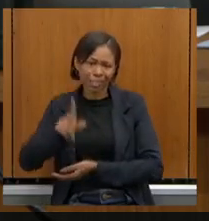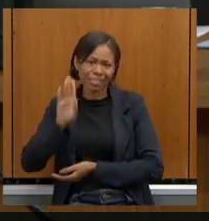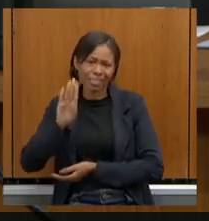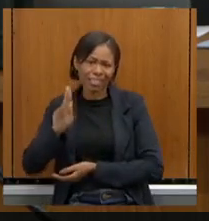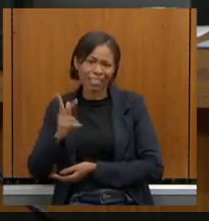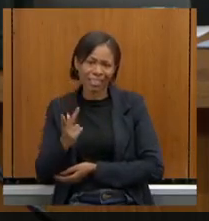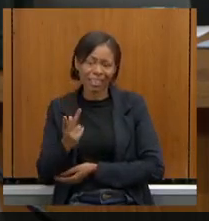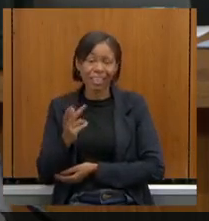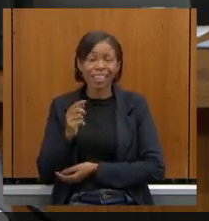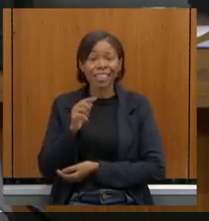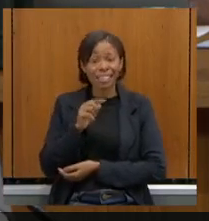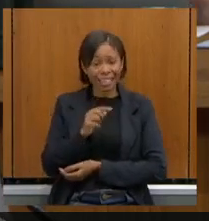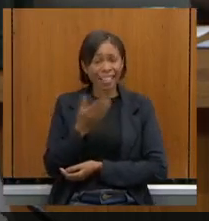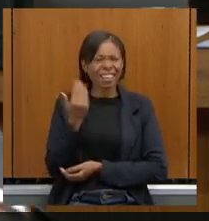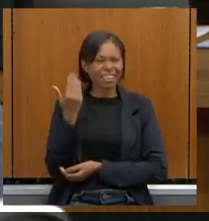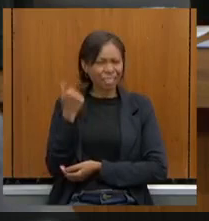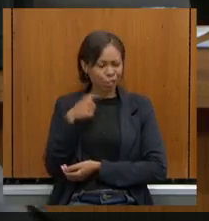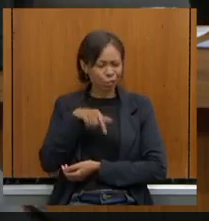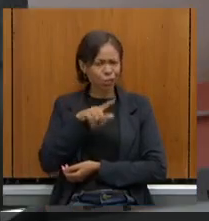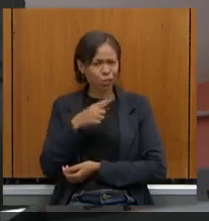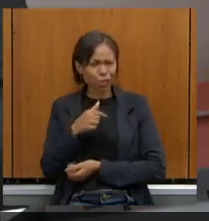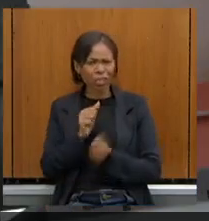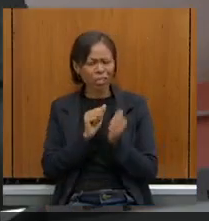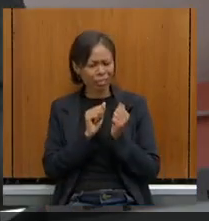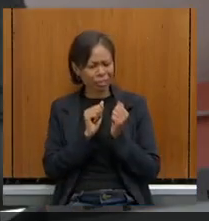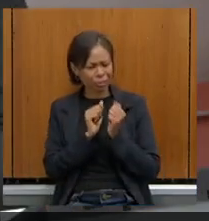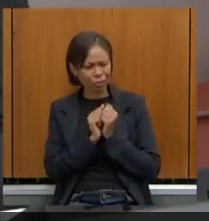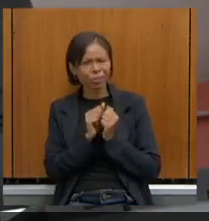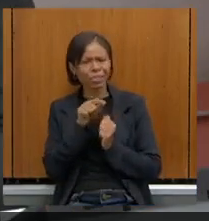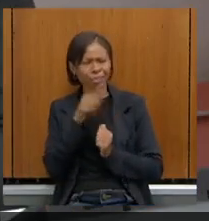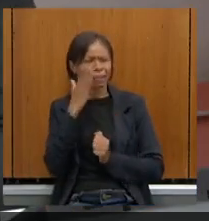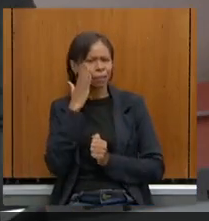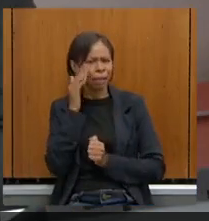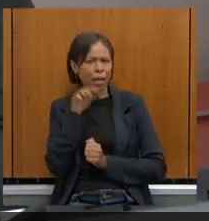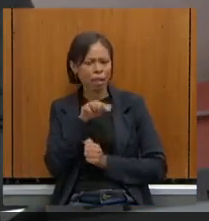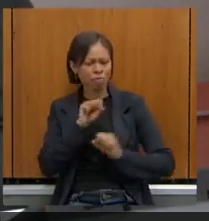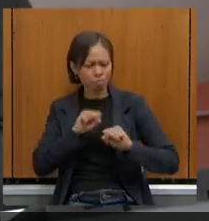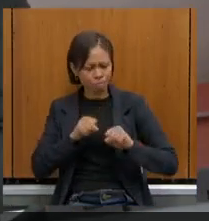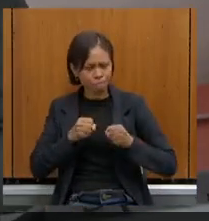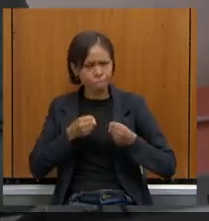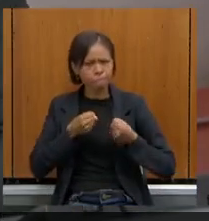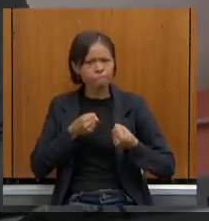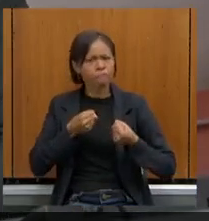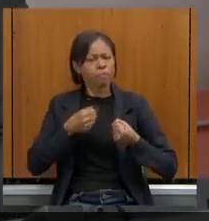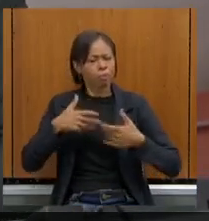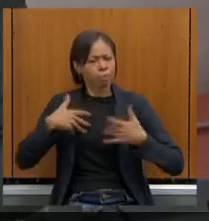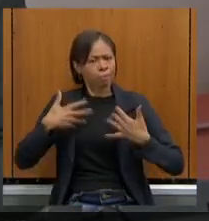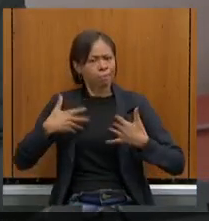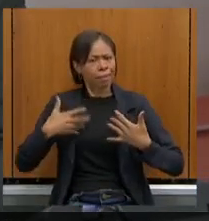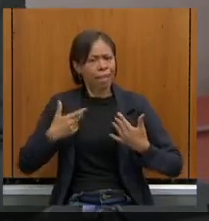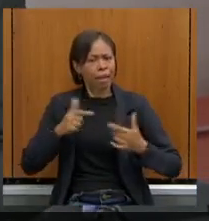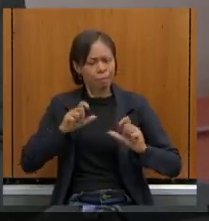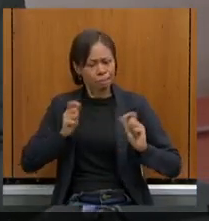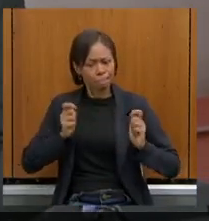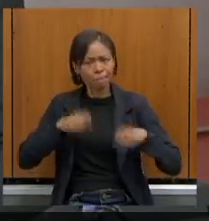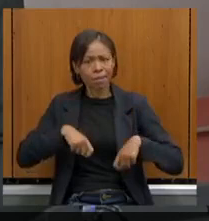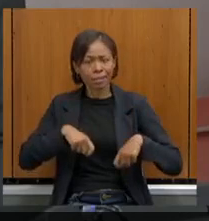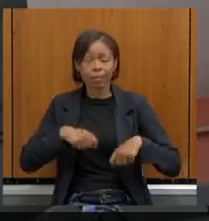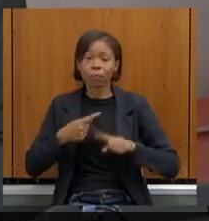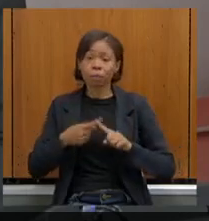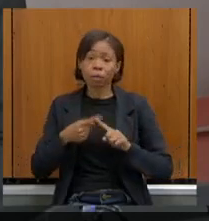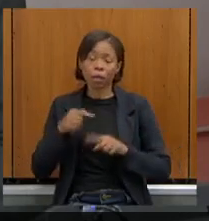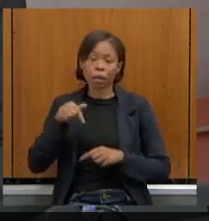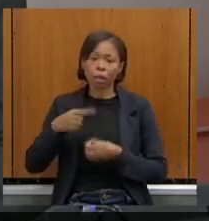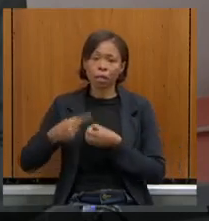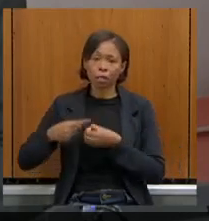Leônidas, a gente já sabia a sua força, seu entusiasmo e toda a sua competência, porque Belo Horizonte foi